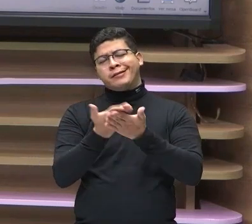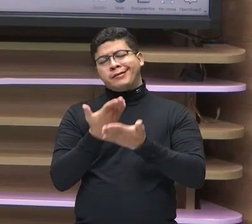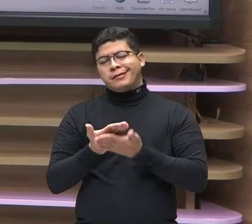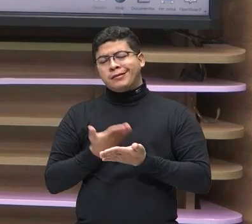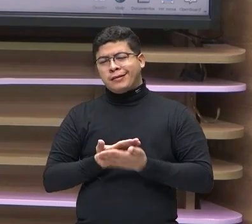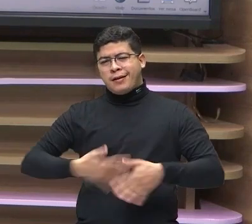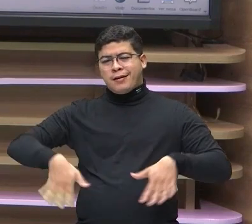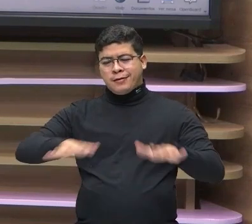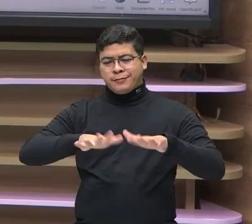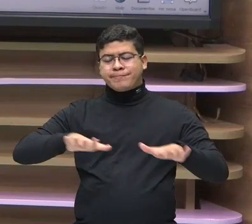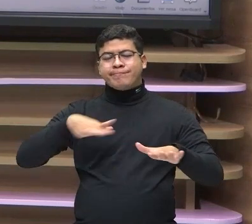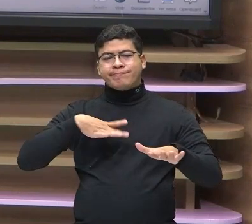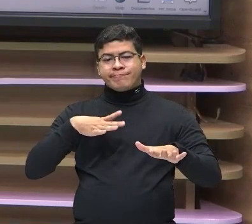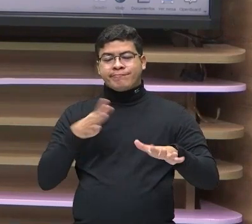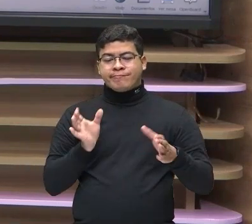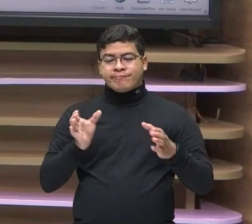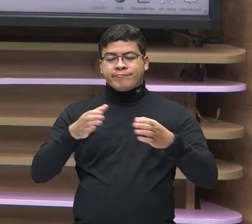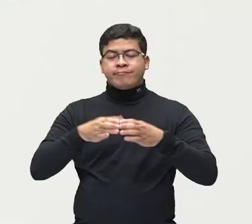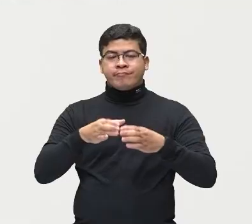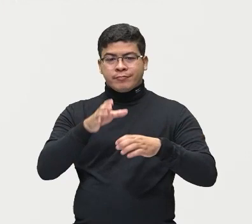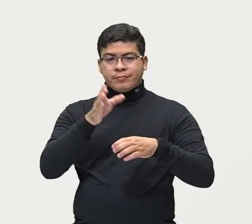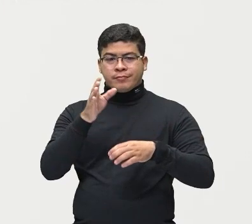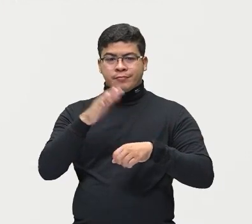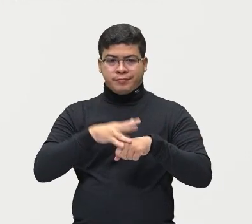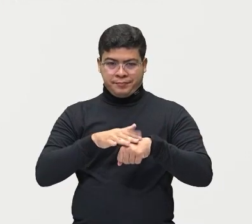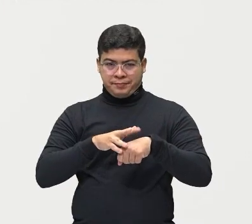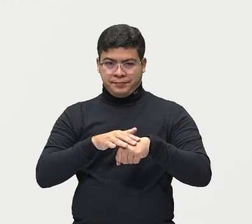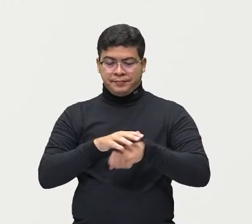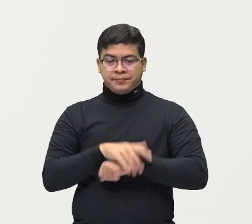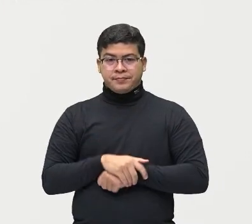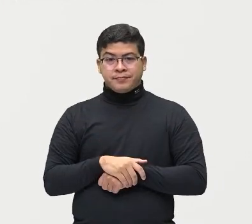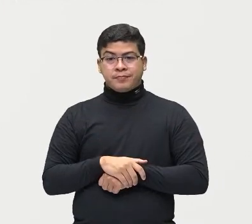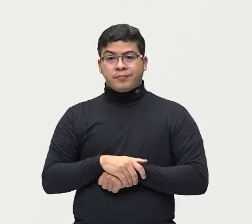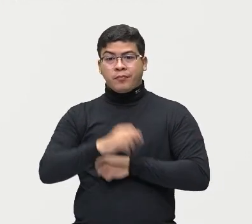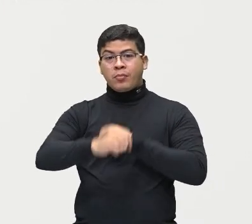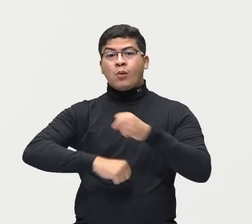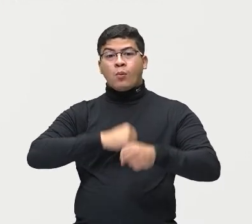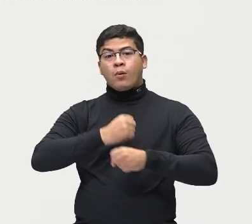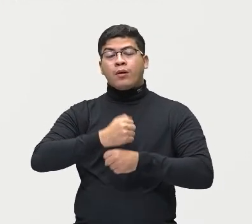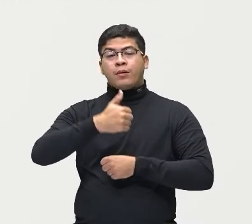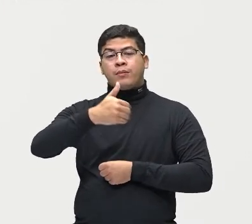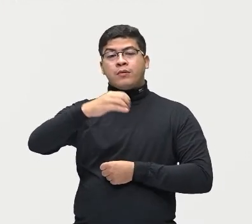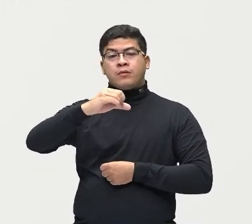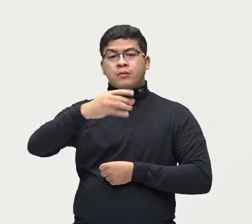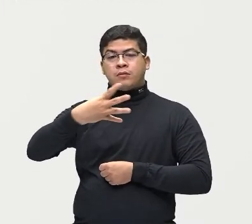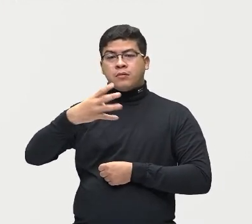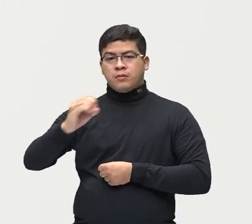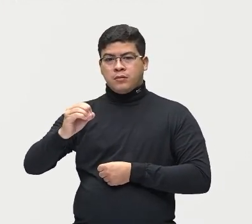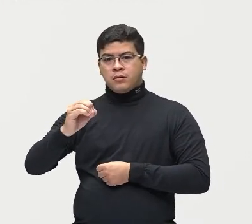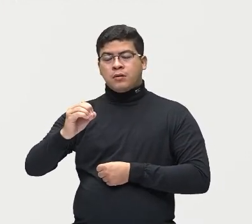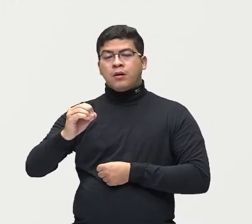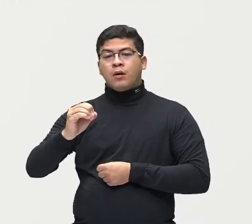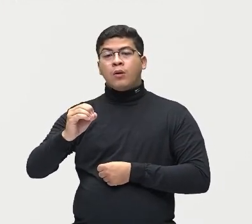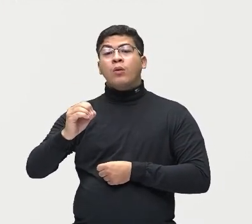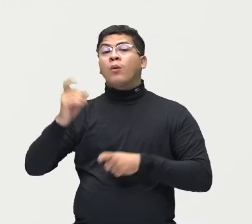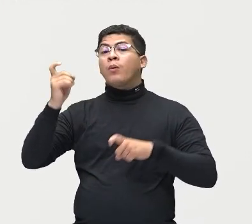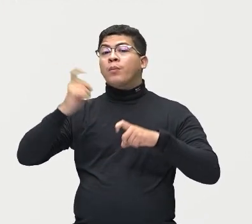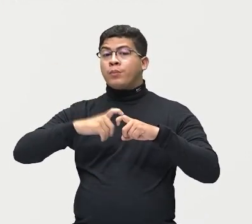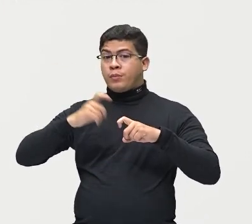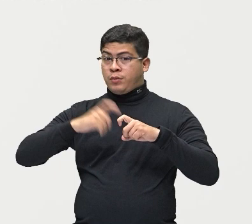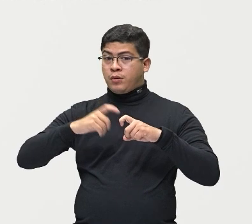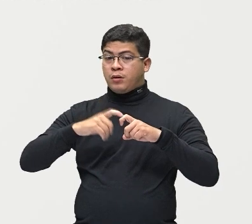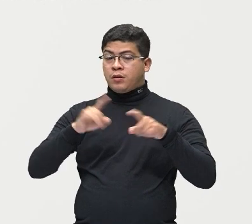relacionados a essas doenças. Em 1940, o médico epidemiologista